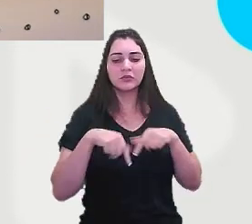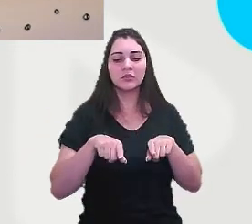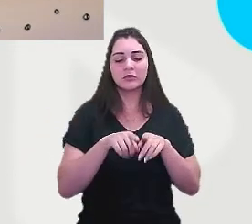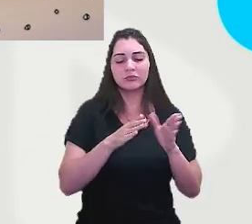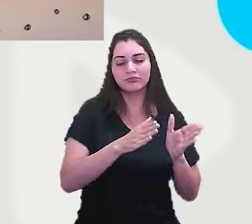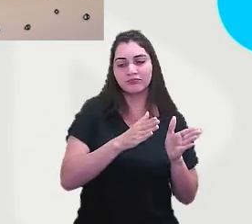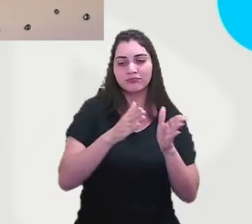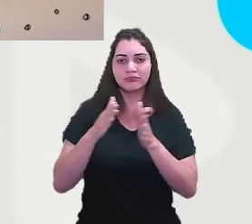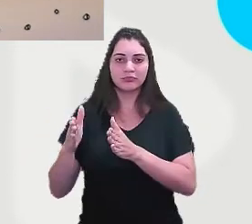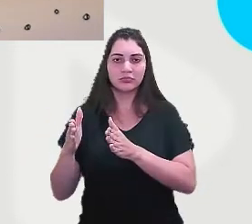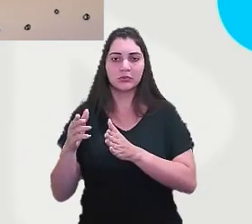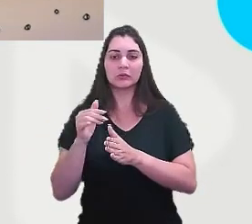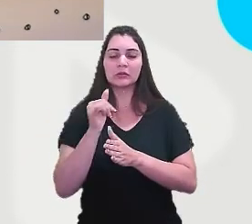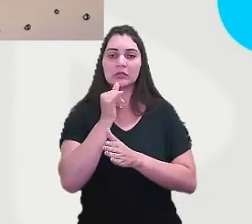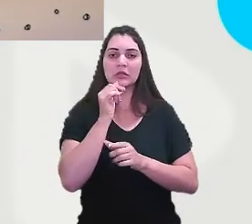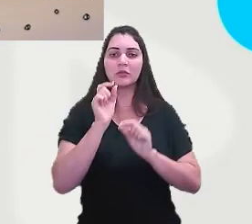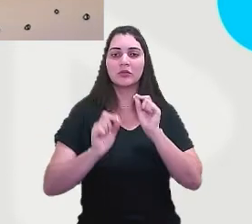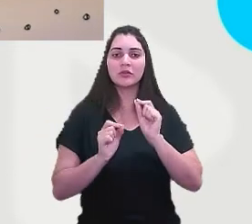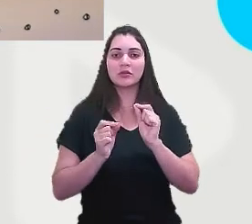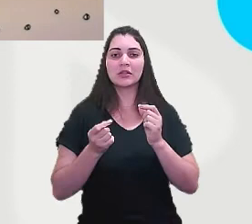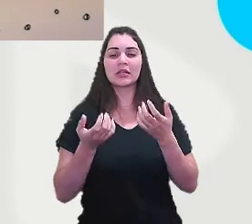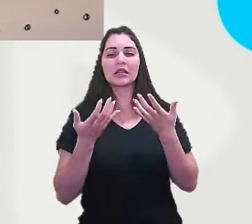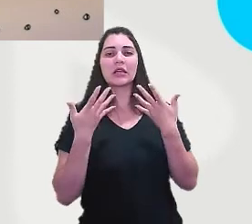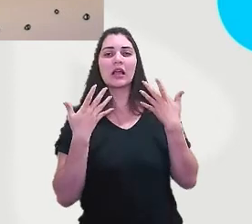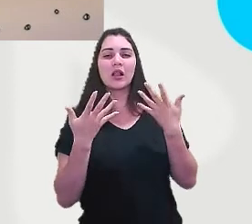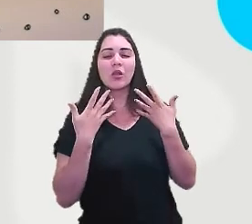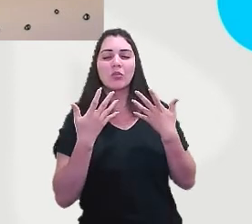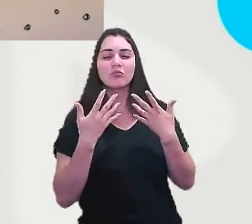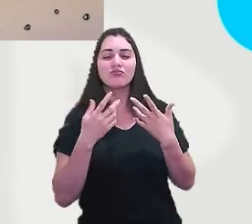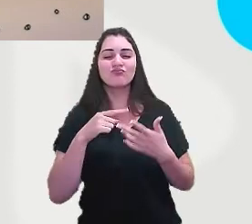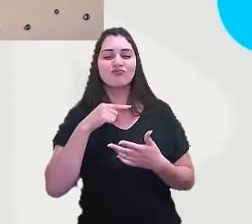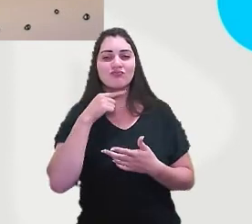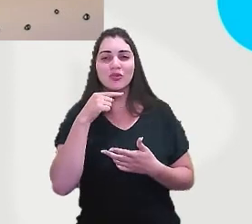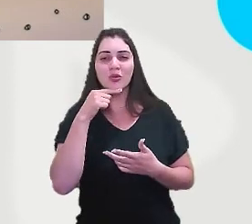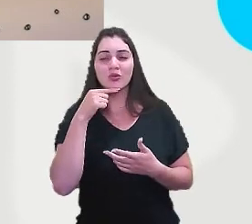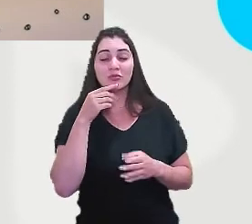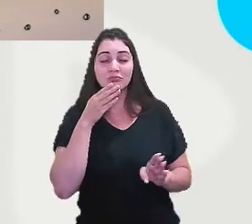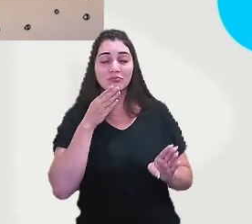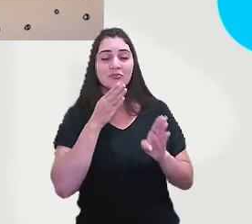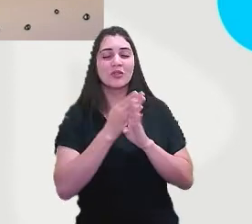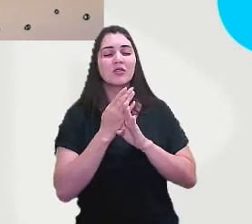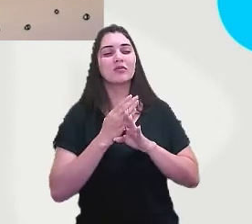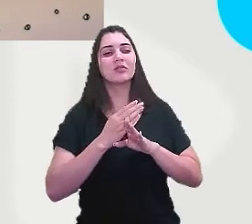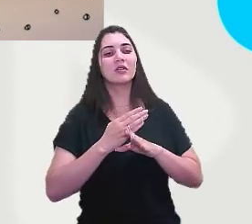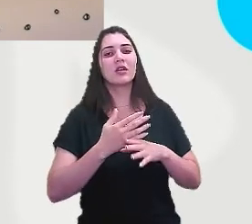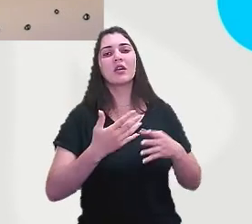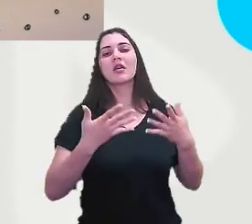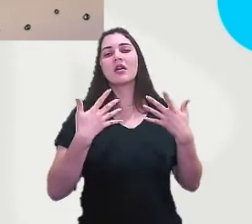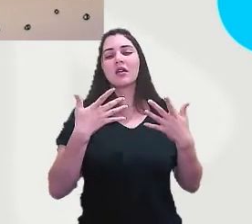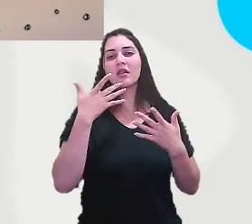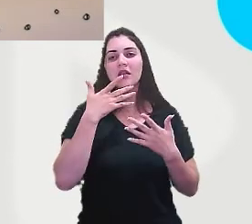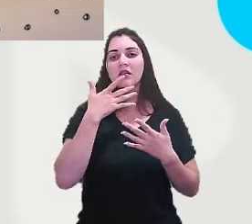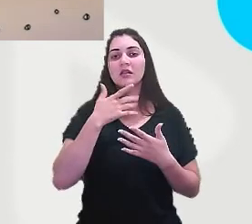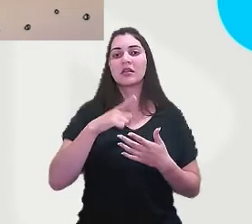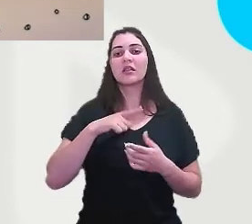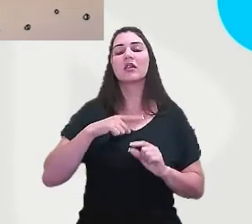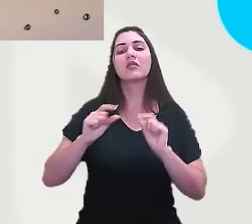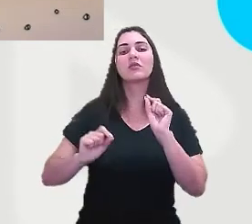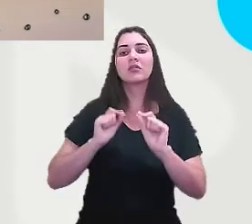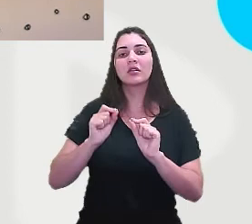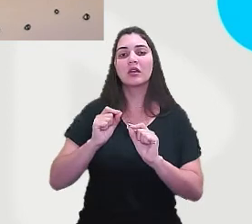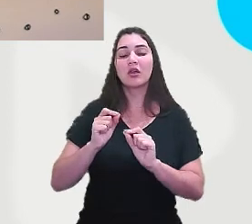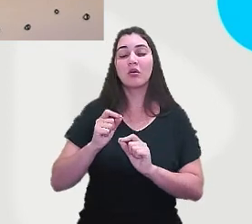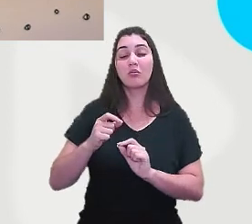vê que calor, não consigo encontrar uma sombra, né? Ou seja, e do lado lá o machado, o próprio